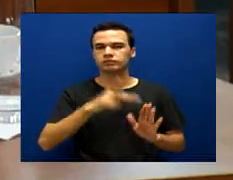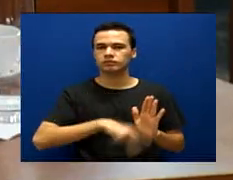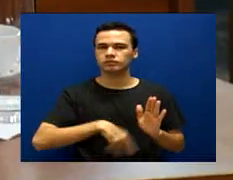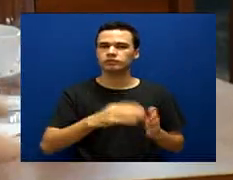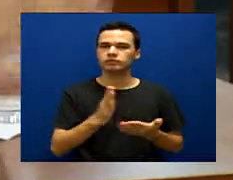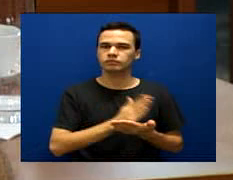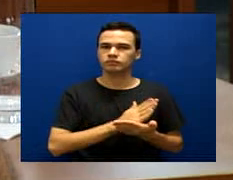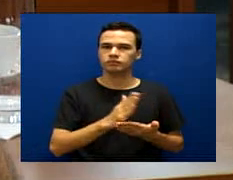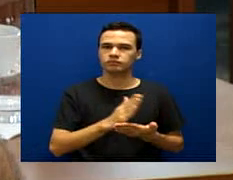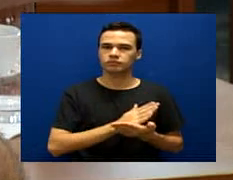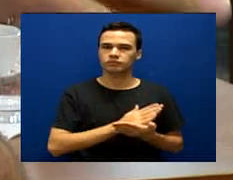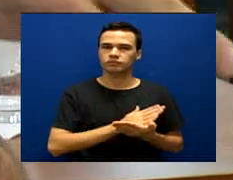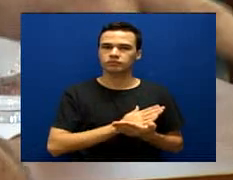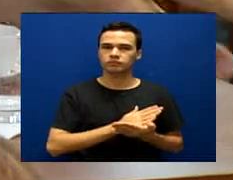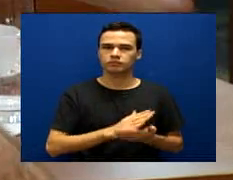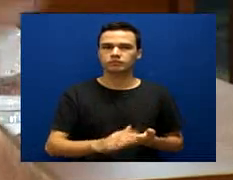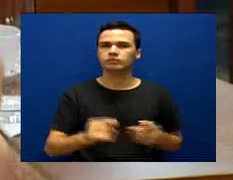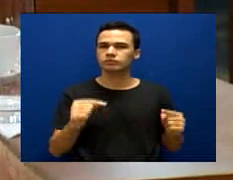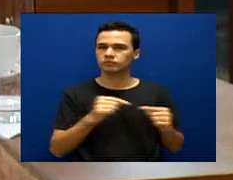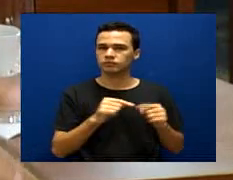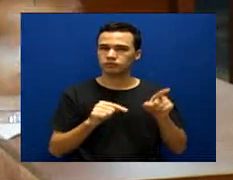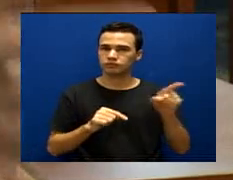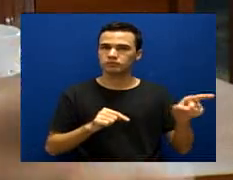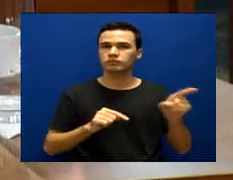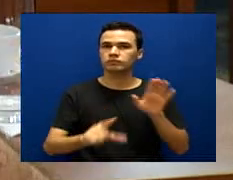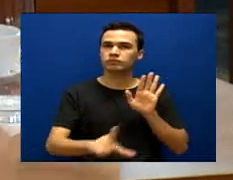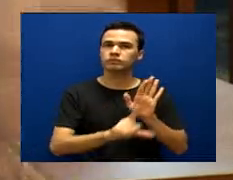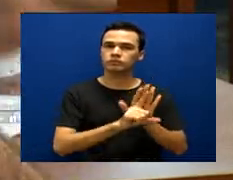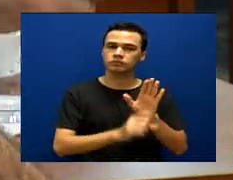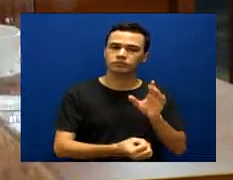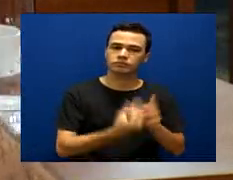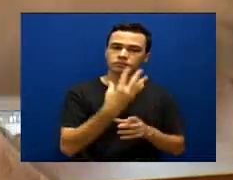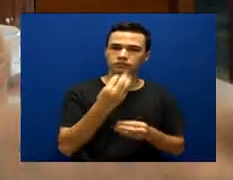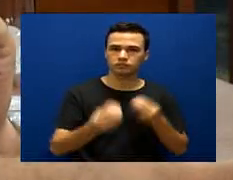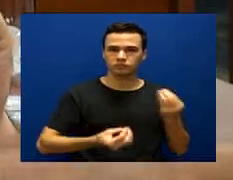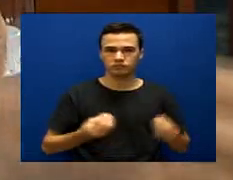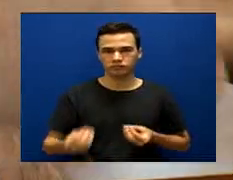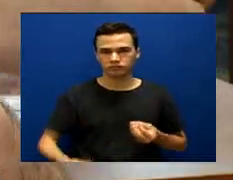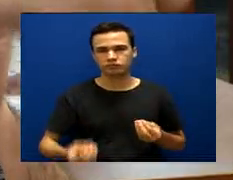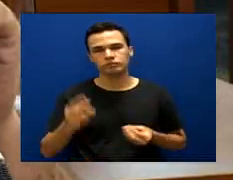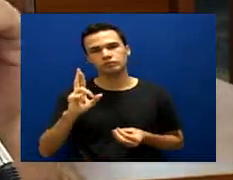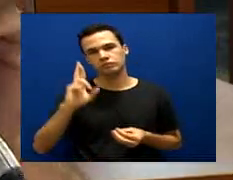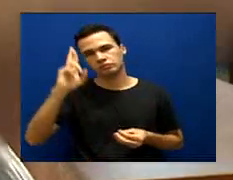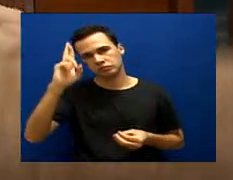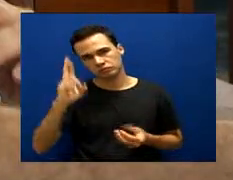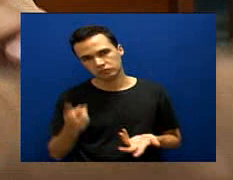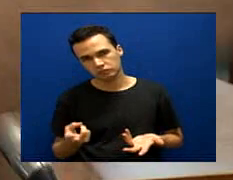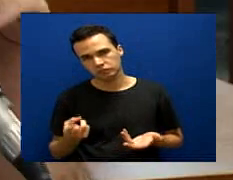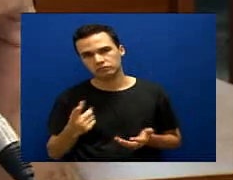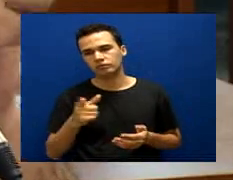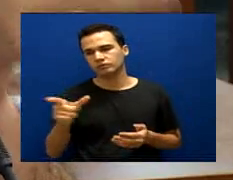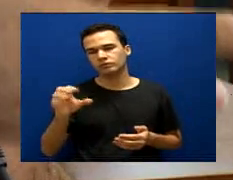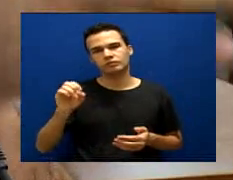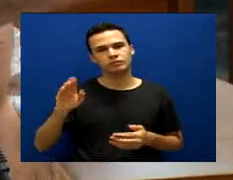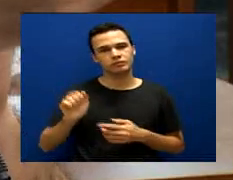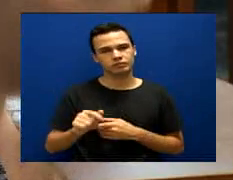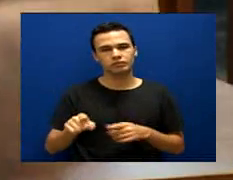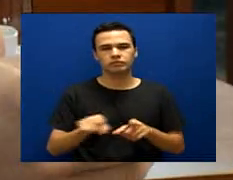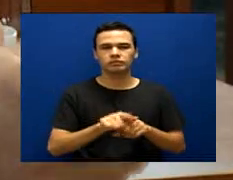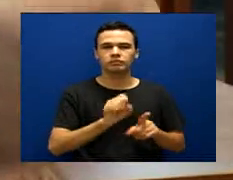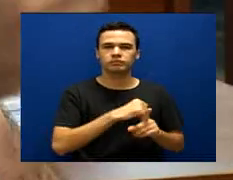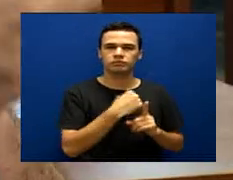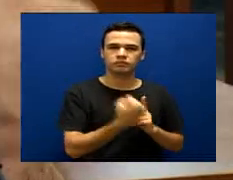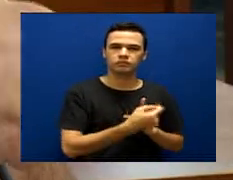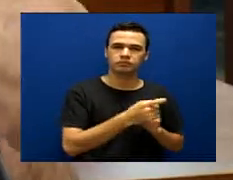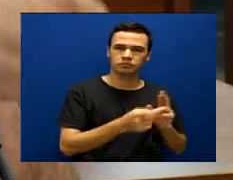propostas sobre como que a lei sairia, né? Número de representantes, quantos representantes da sociedade civil. Eu achei,